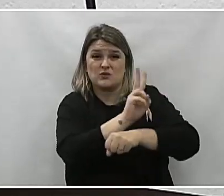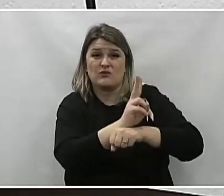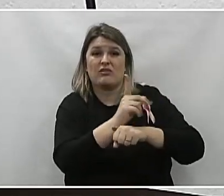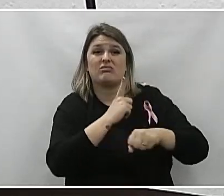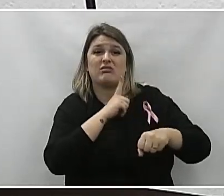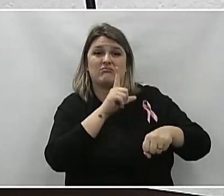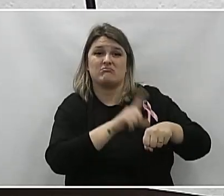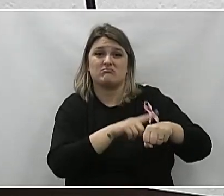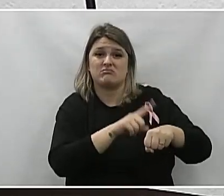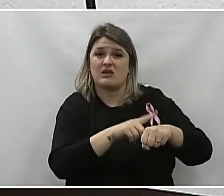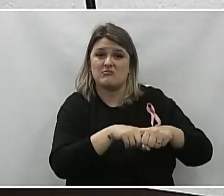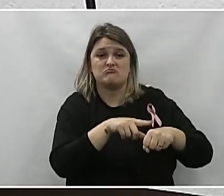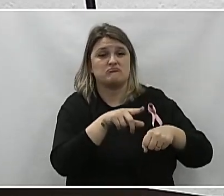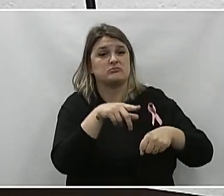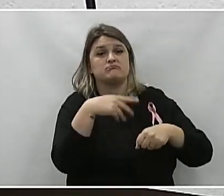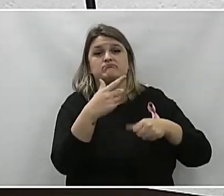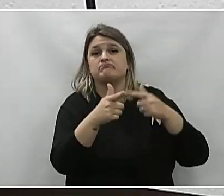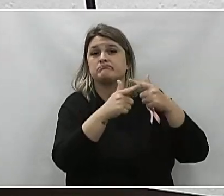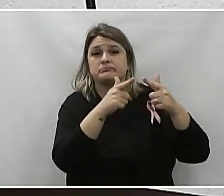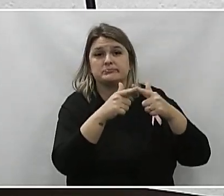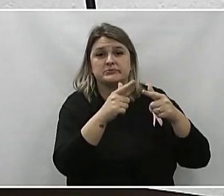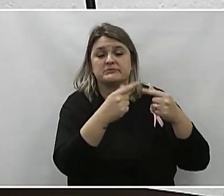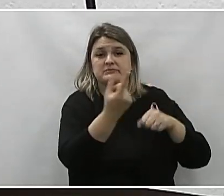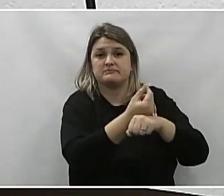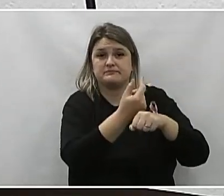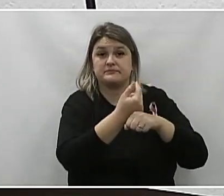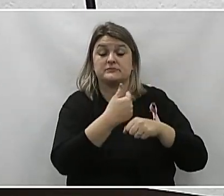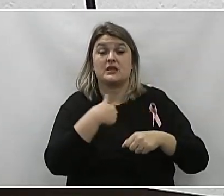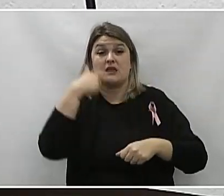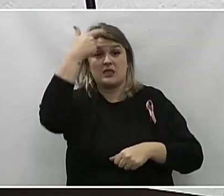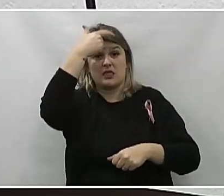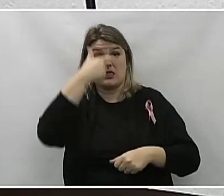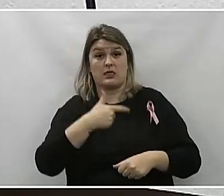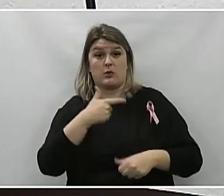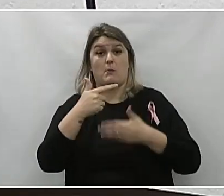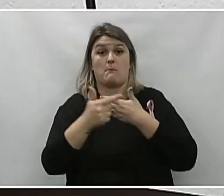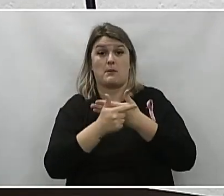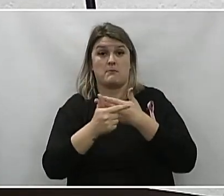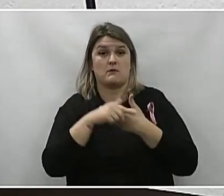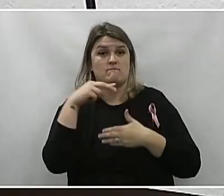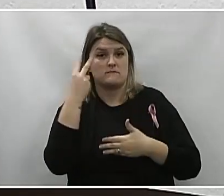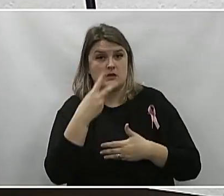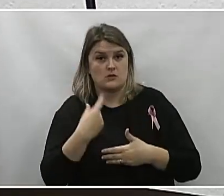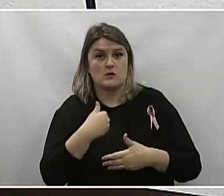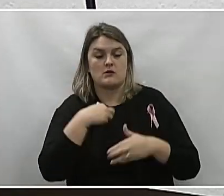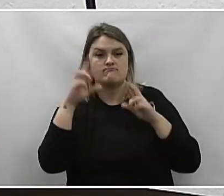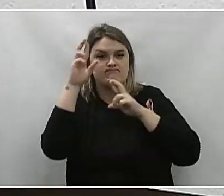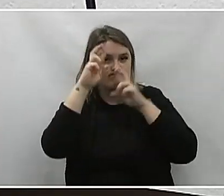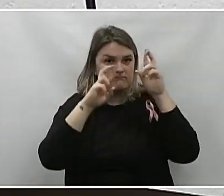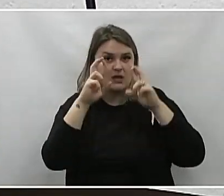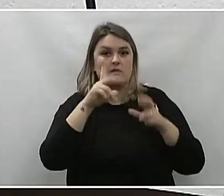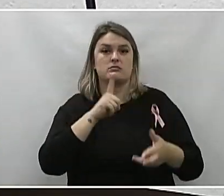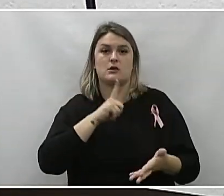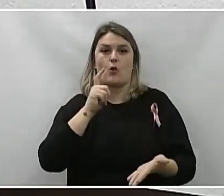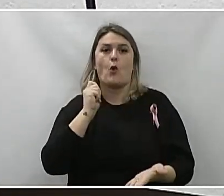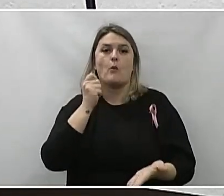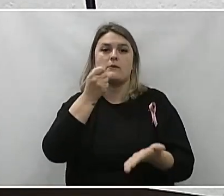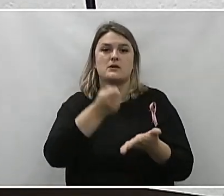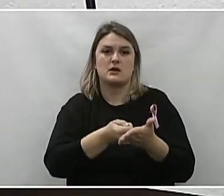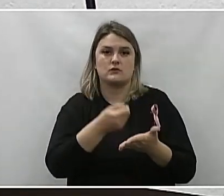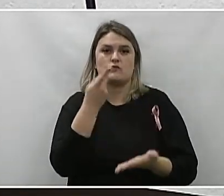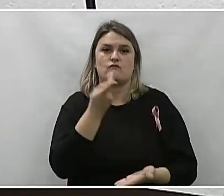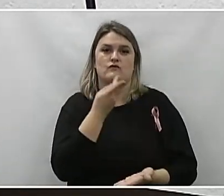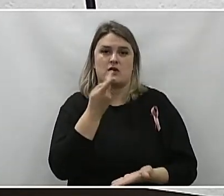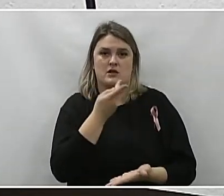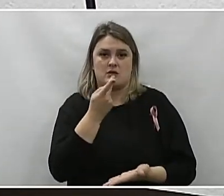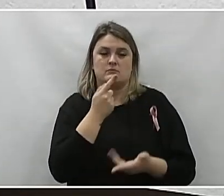validade Então como legislador fiscalizadora dessa casa tem obrigação de expor